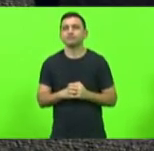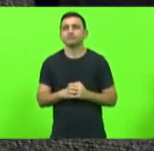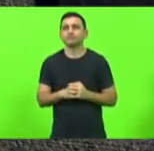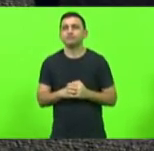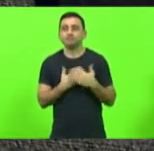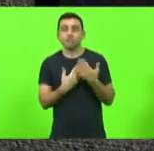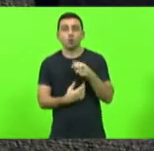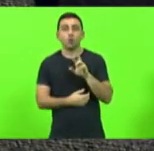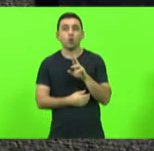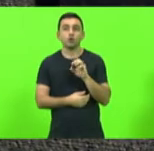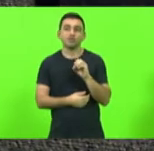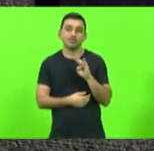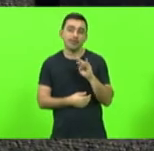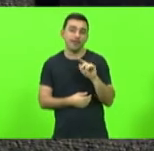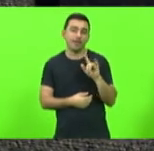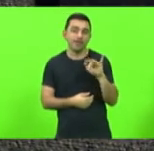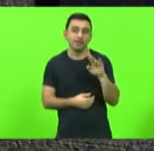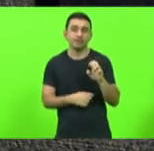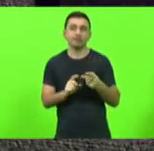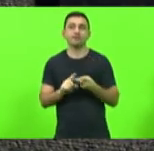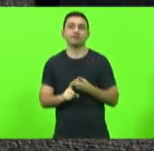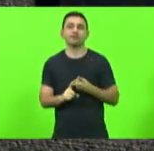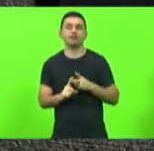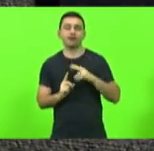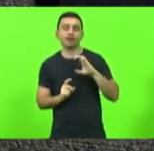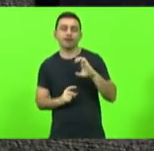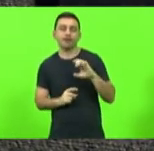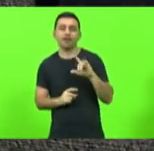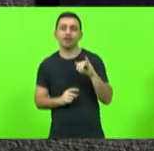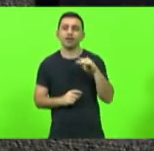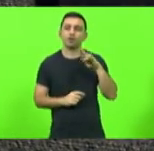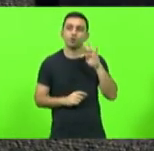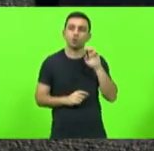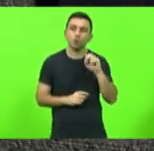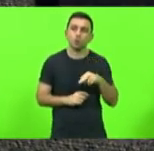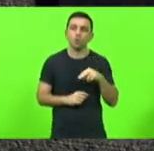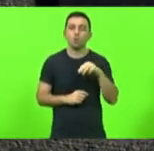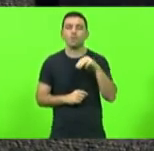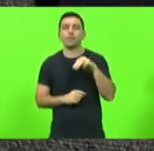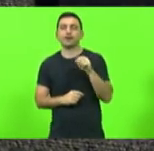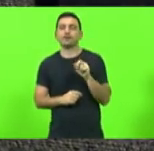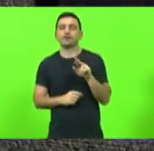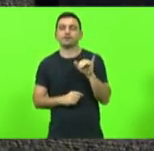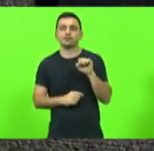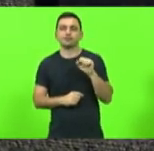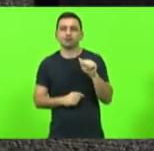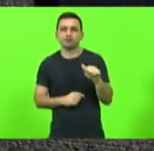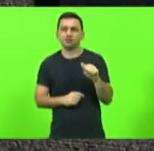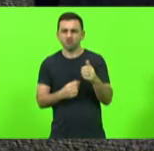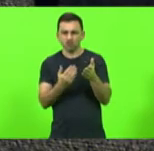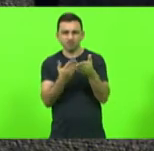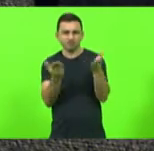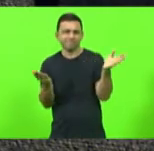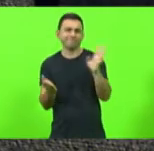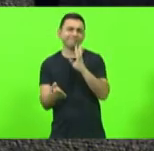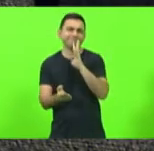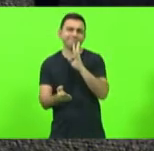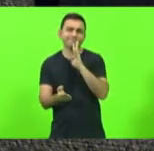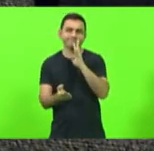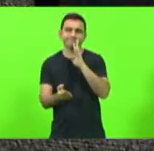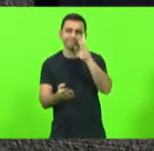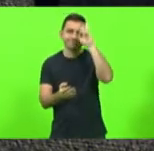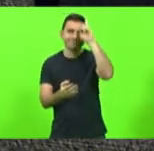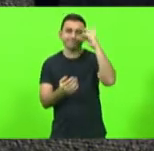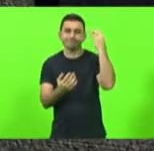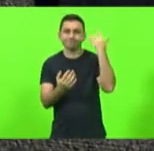Rosilene, Cleiton, Jolde, Marisa, Márcio, vocês conhecem essa história, né?